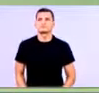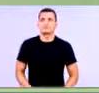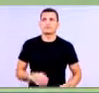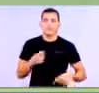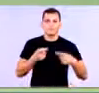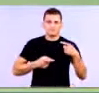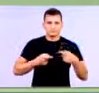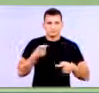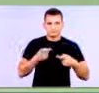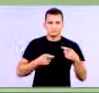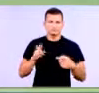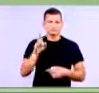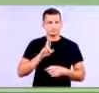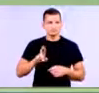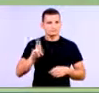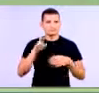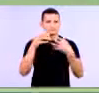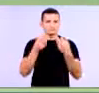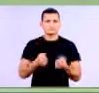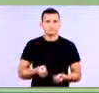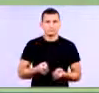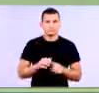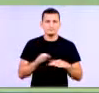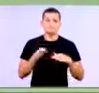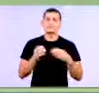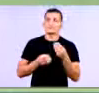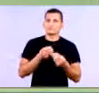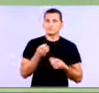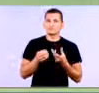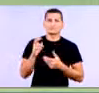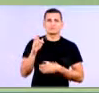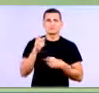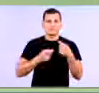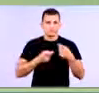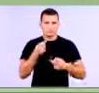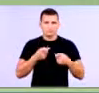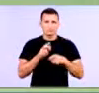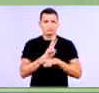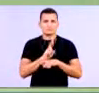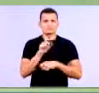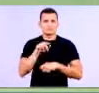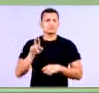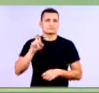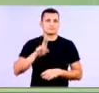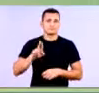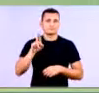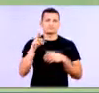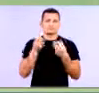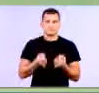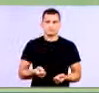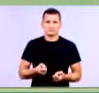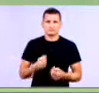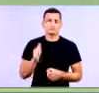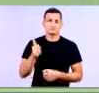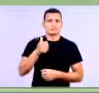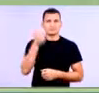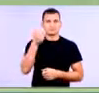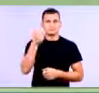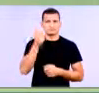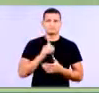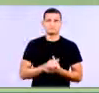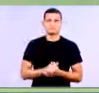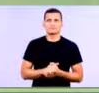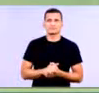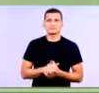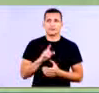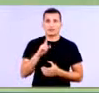Política de uso aceitável. Quando que uma política de segurança ela é de uso aceitável? Primeiro, nada mais